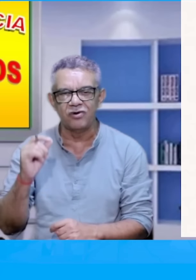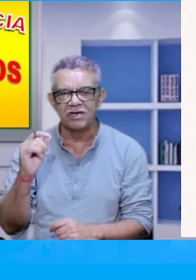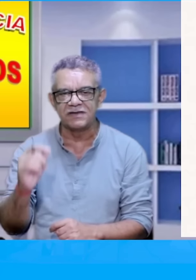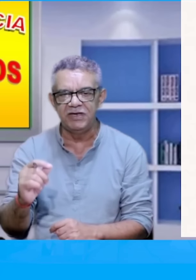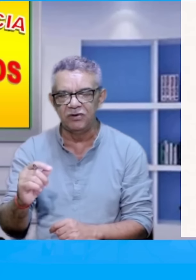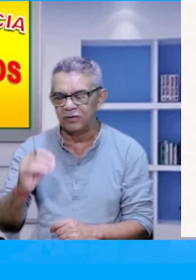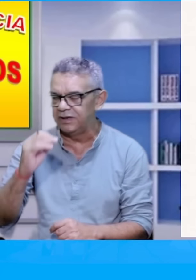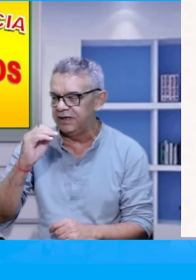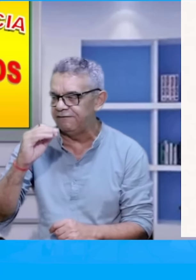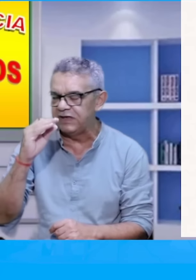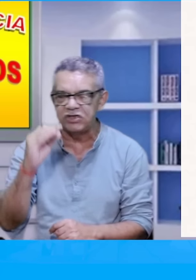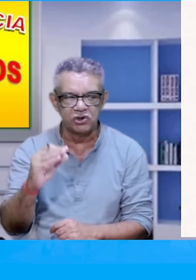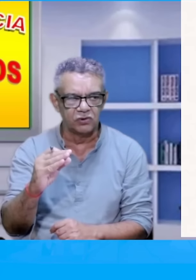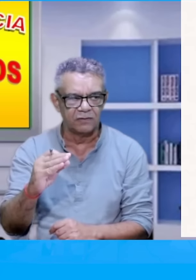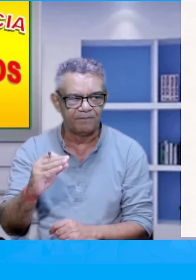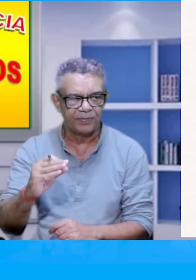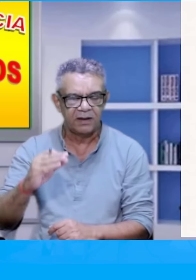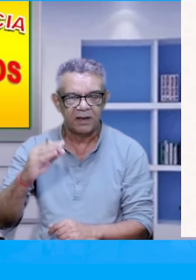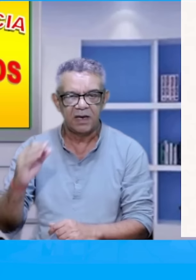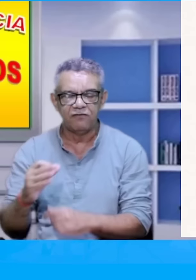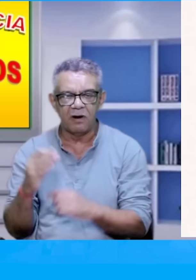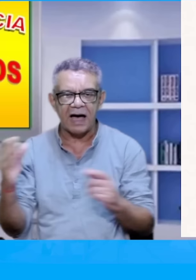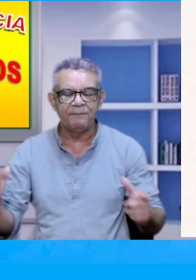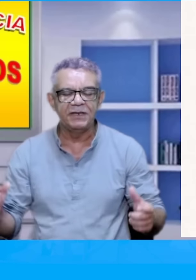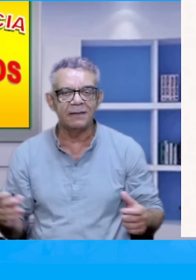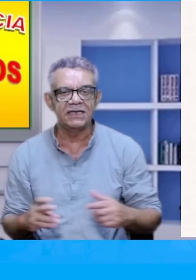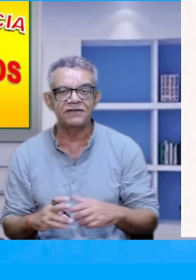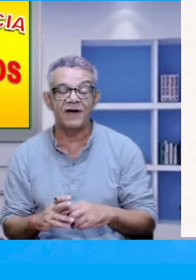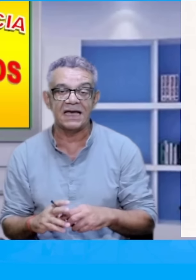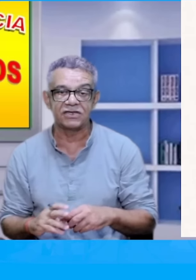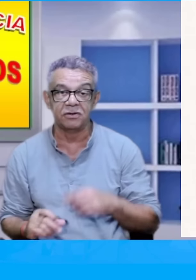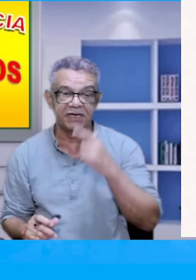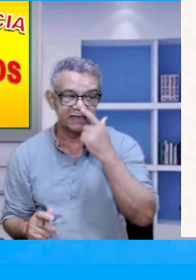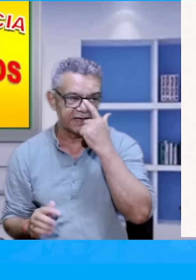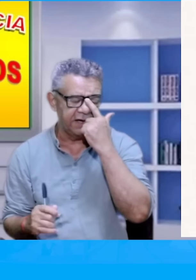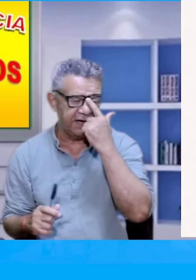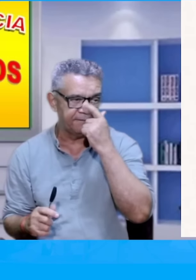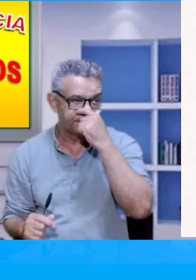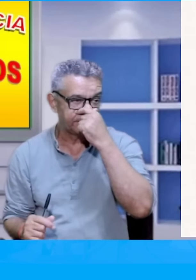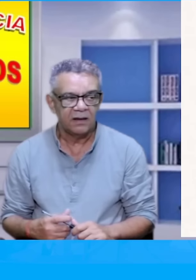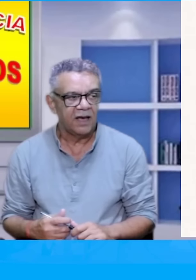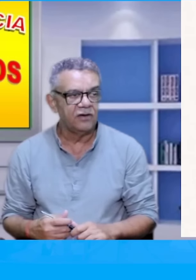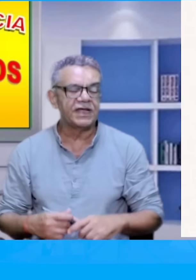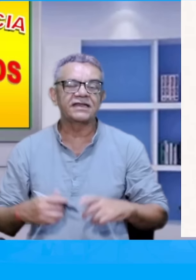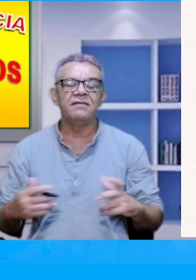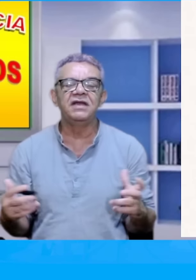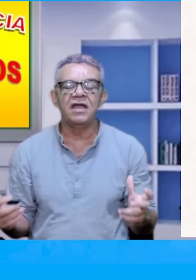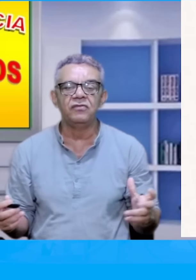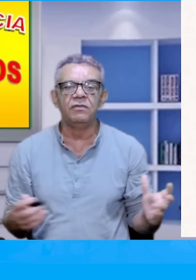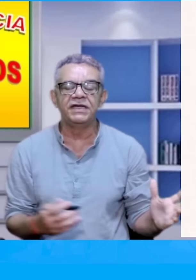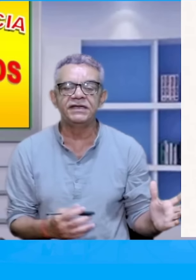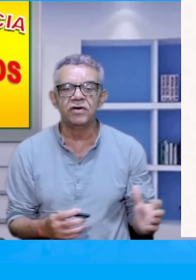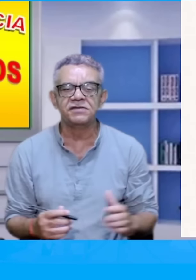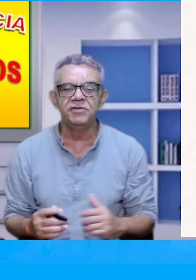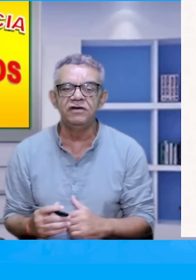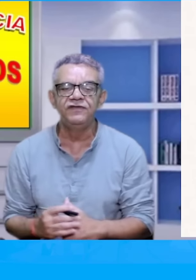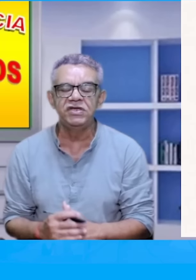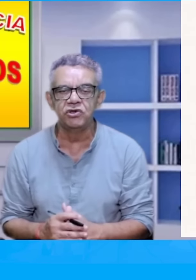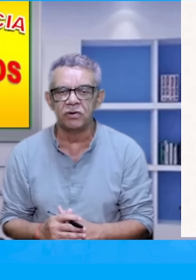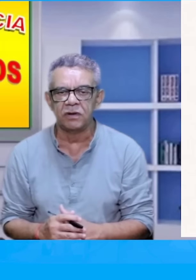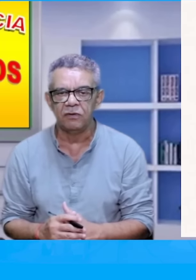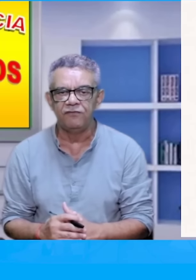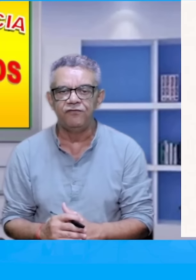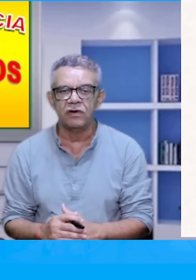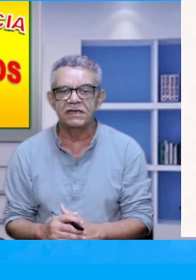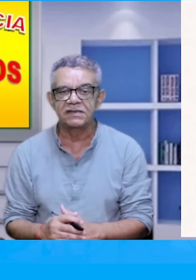em 2021. Eu vou rapidamente falar sobre isso aqui. Em um determinado momento em